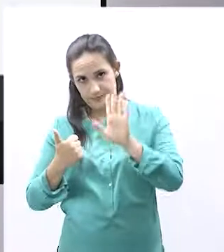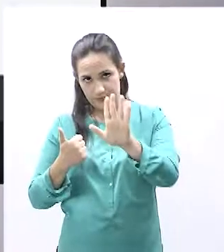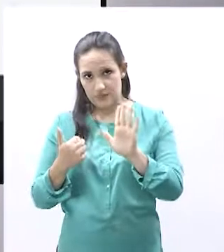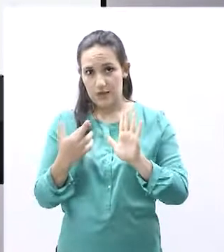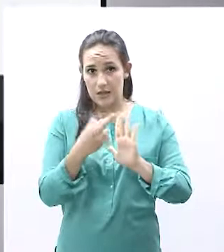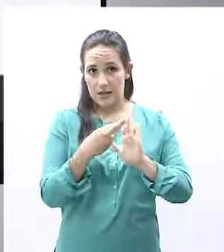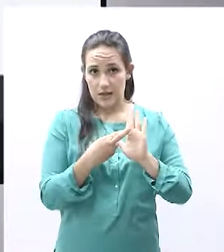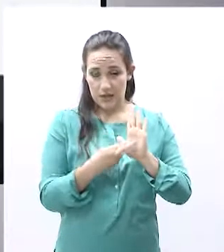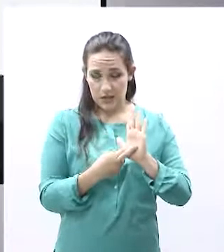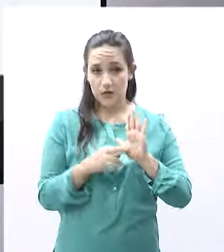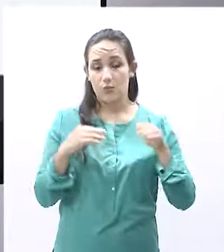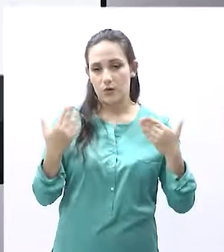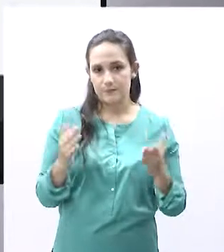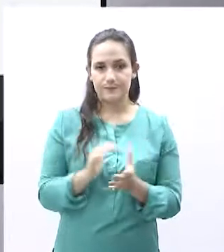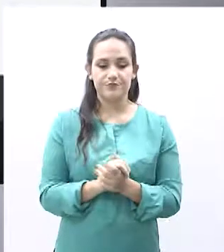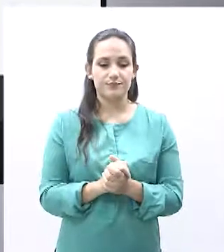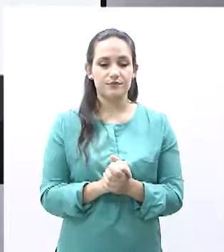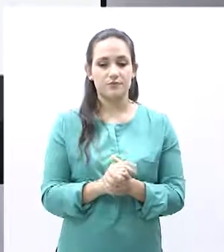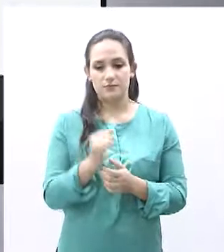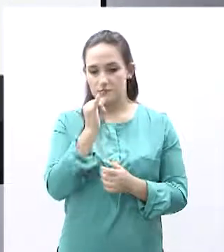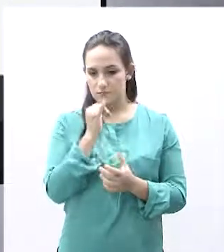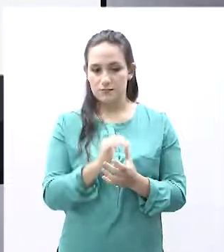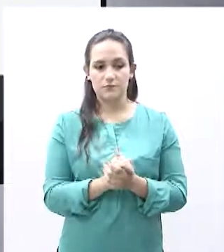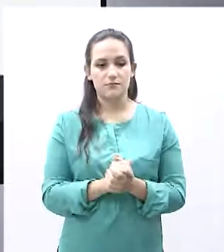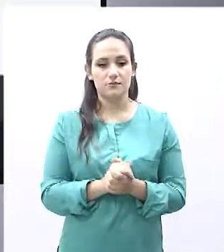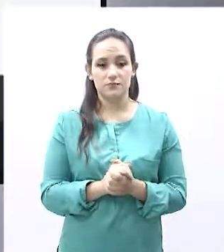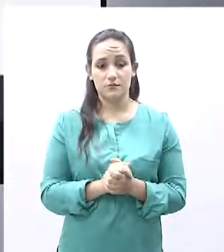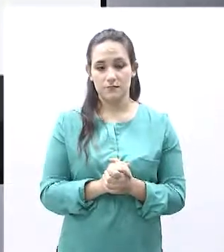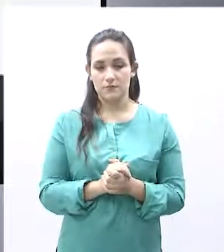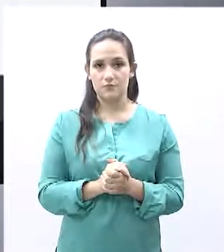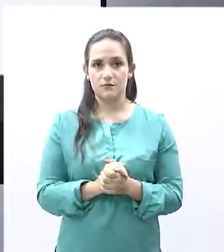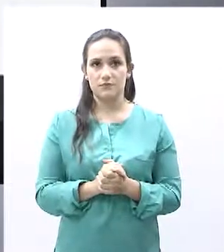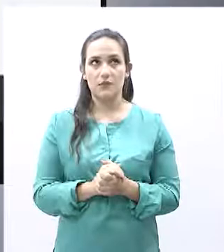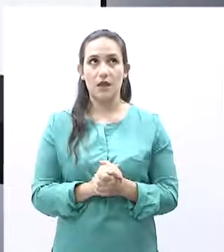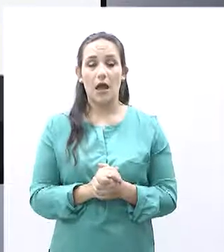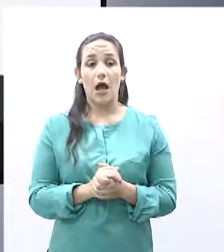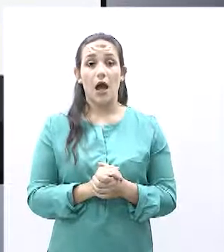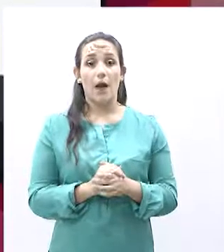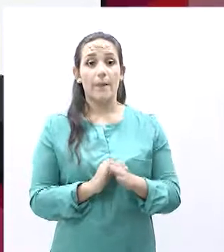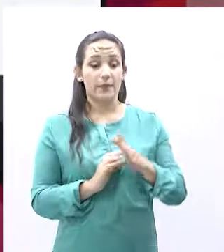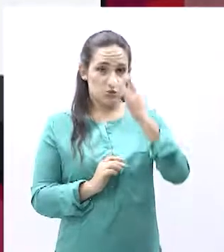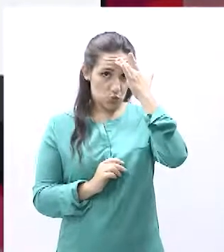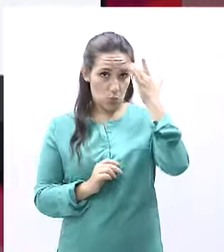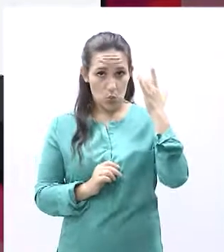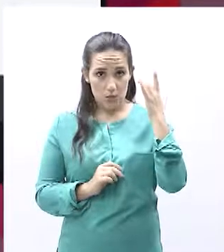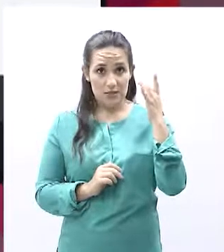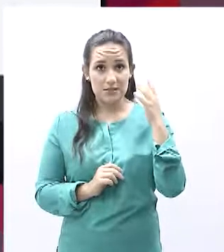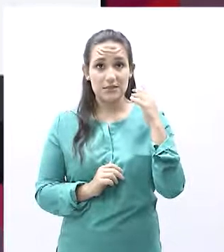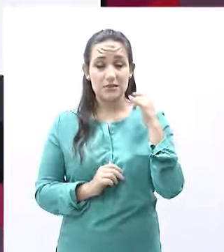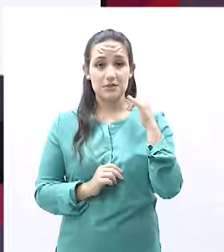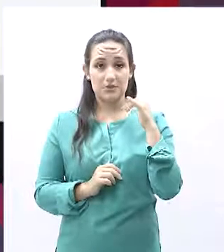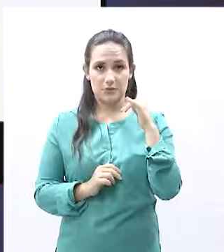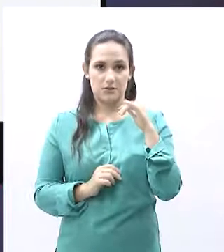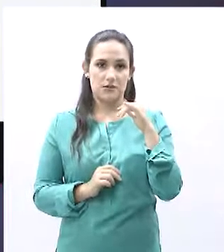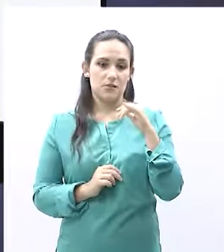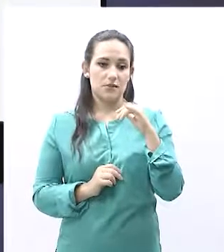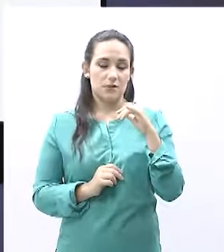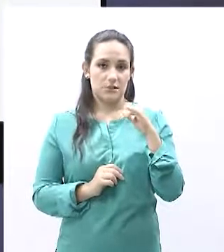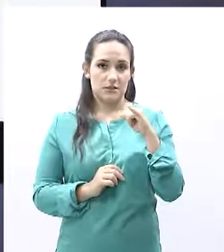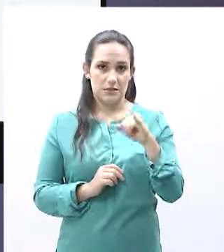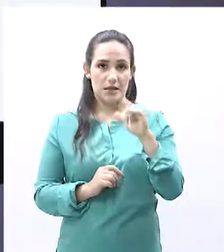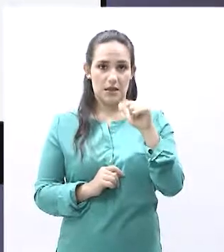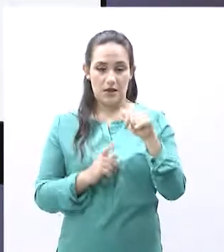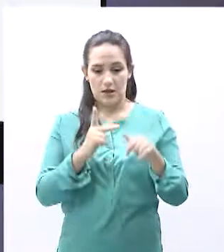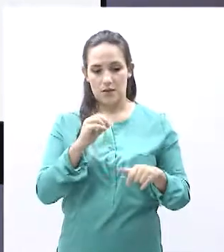a regra de pontos aumenta 1 ponto por ano. Então, para a pessoa se aposentar na regra de pontos,